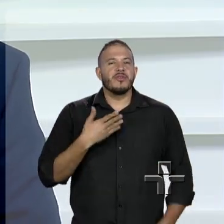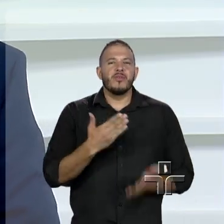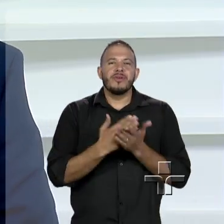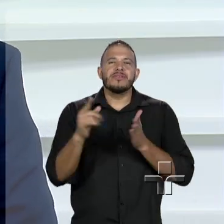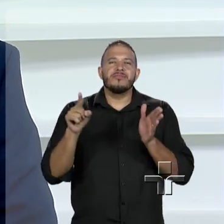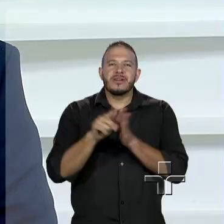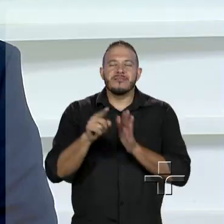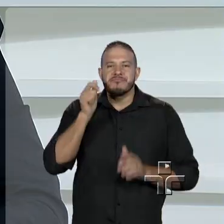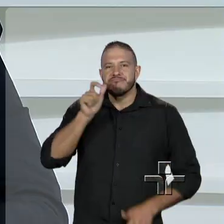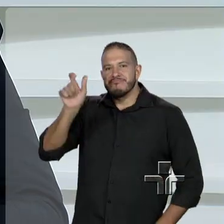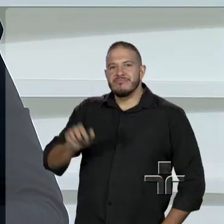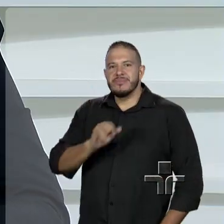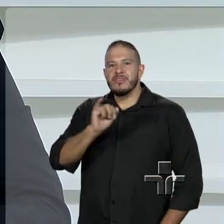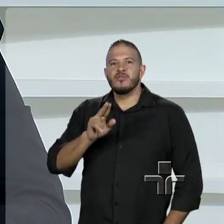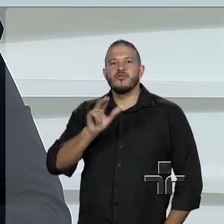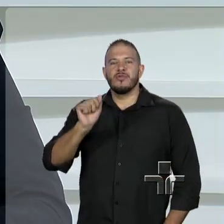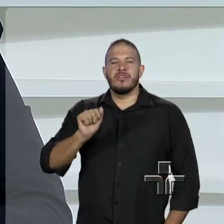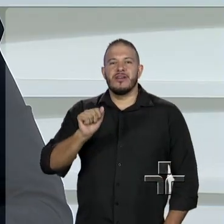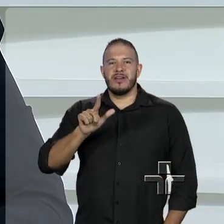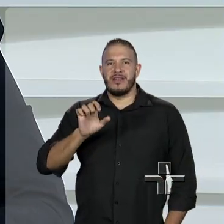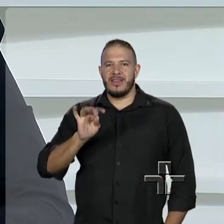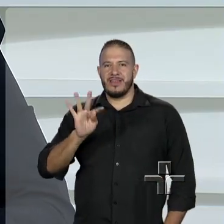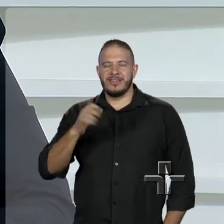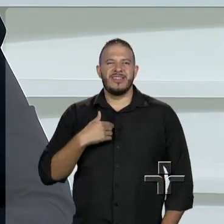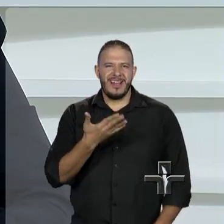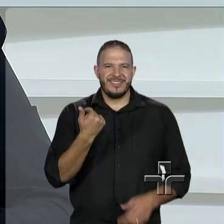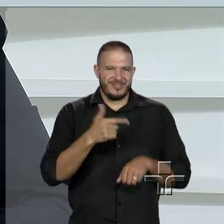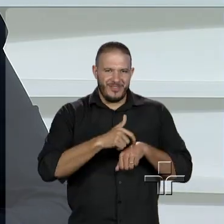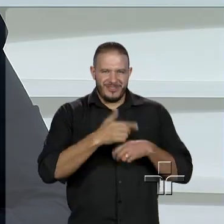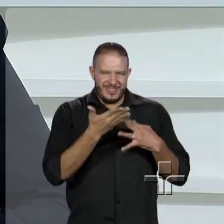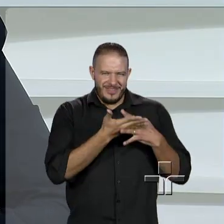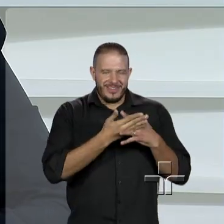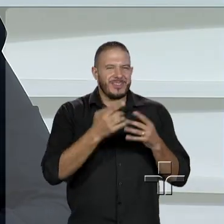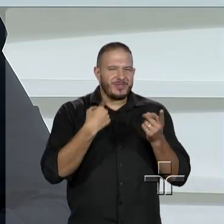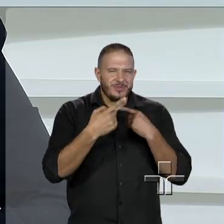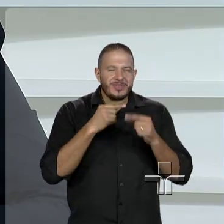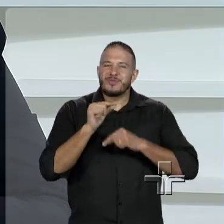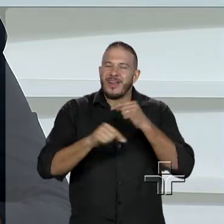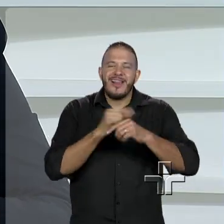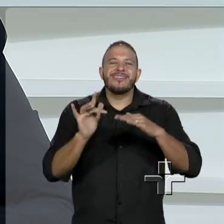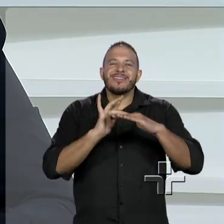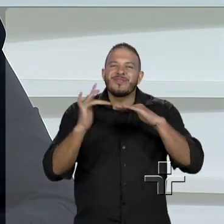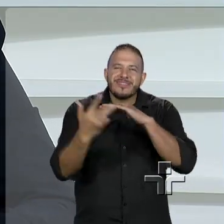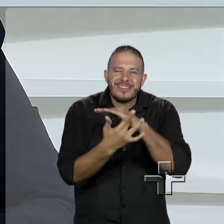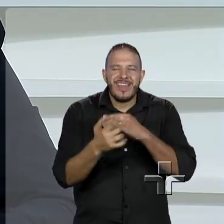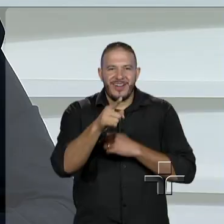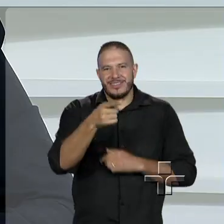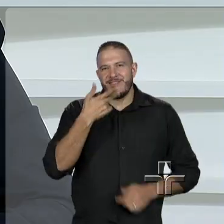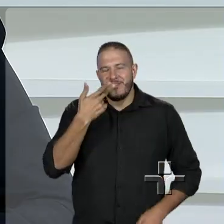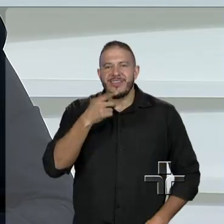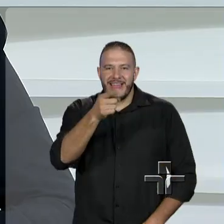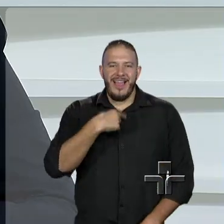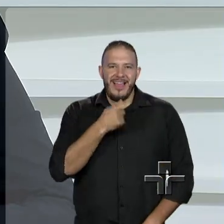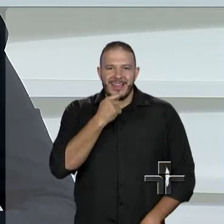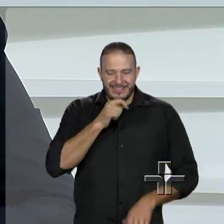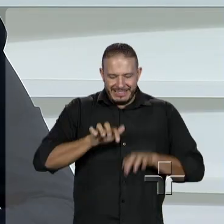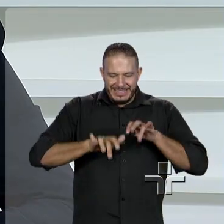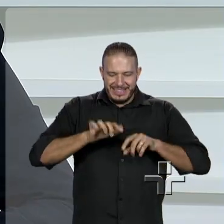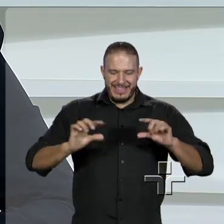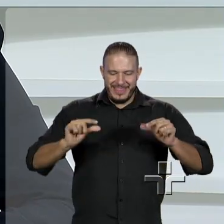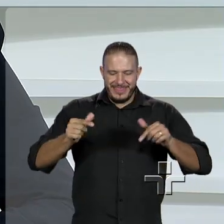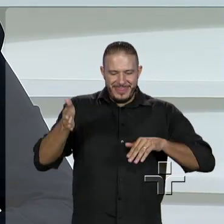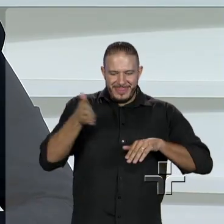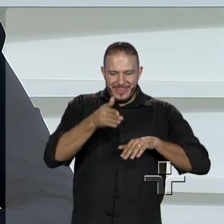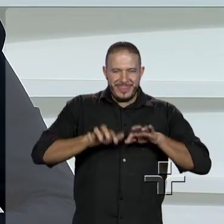Júlia Leite. Estava discutindo aqui no intervalo um pouquinho as mídias sociais, né? O senhor está falando que ainda digita a máquina. Não vai